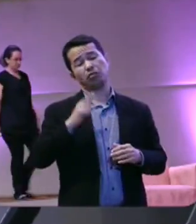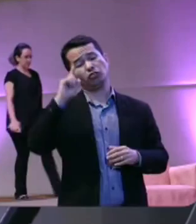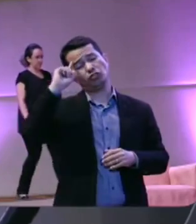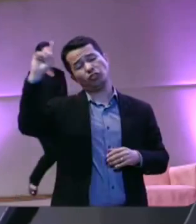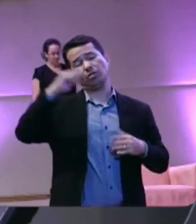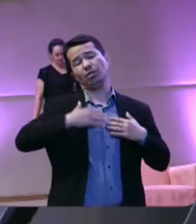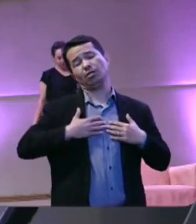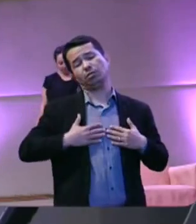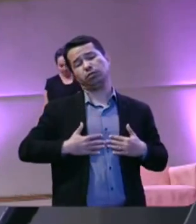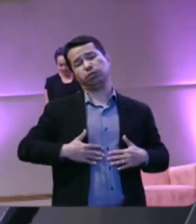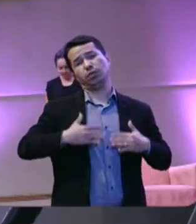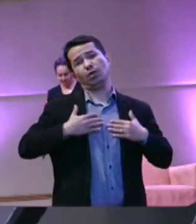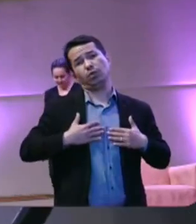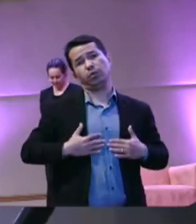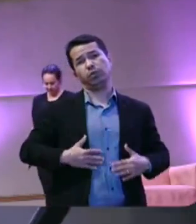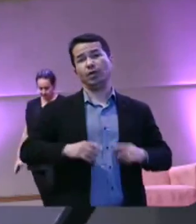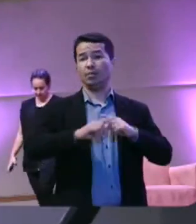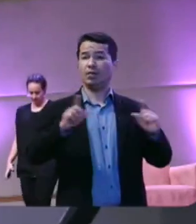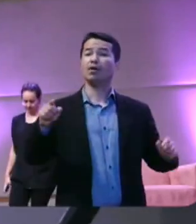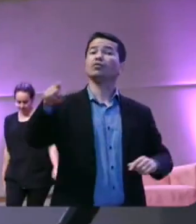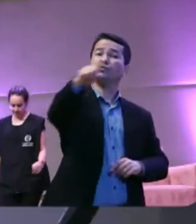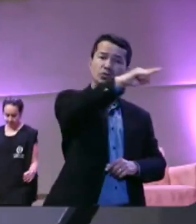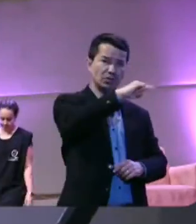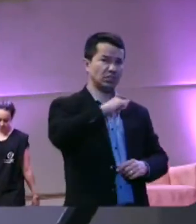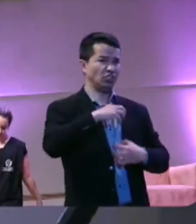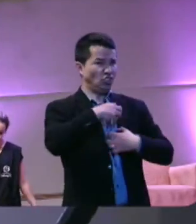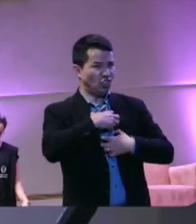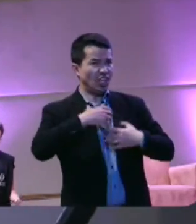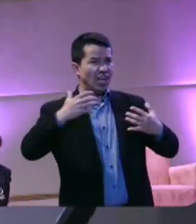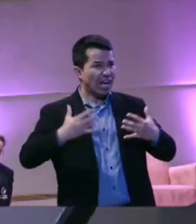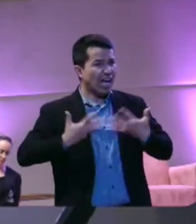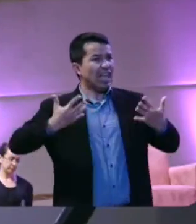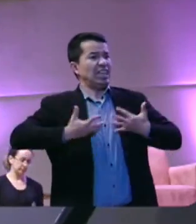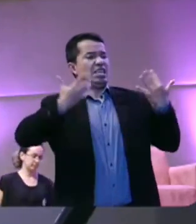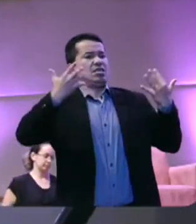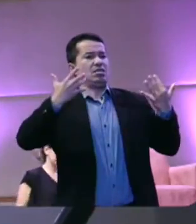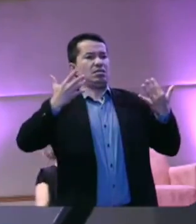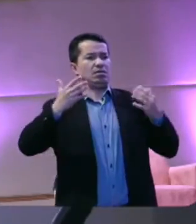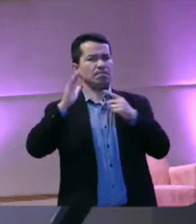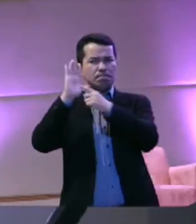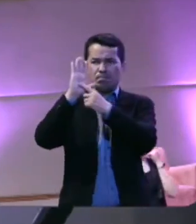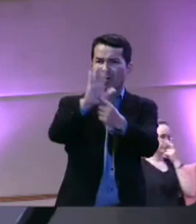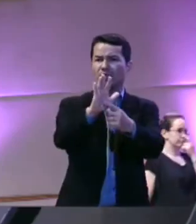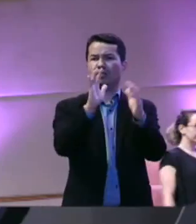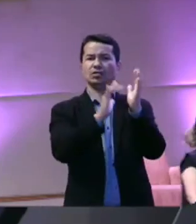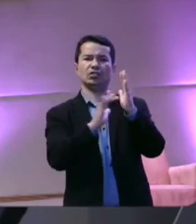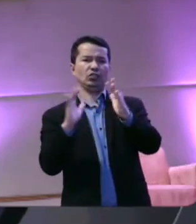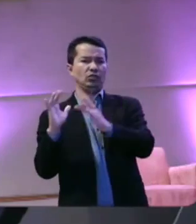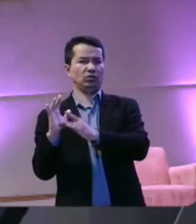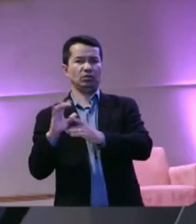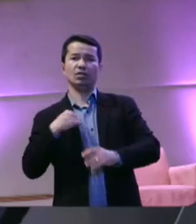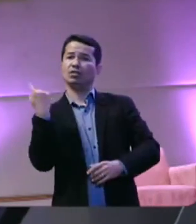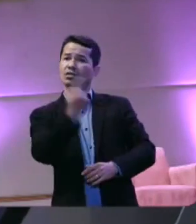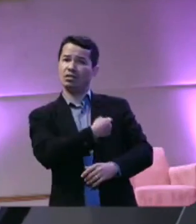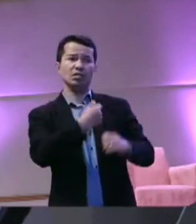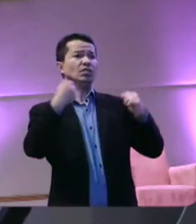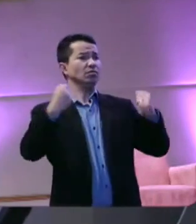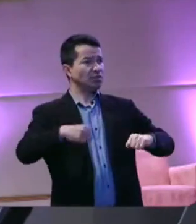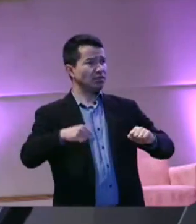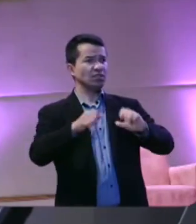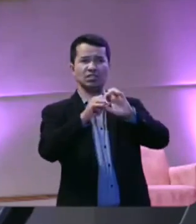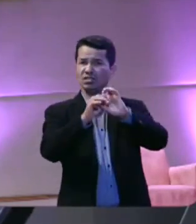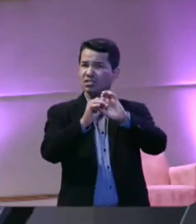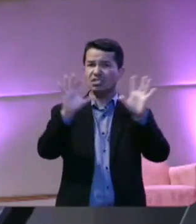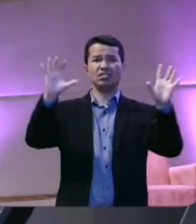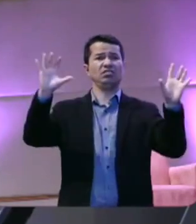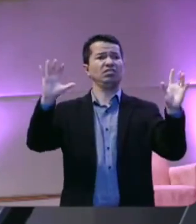alguém. Que esteja ali engajado em tempo integral. Que estejamos disponíveis. Sabe,